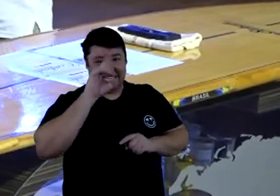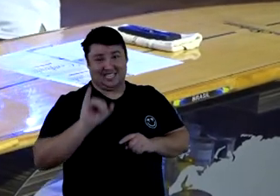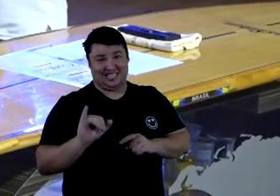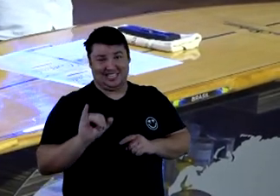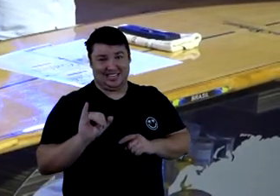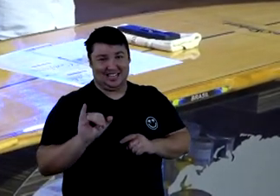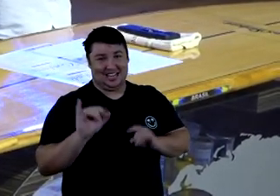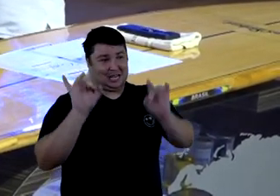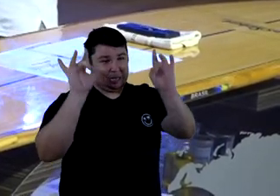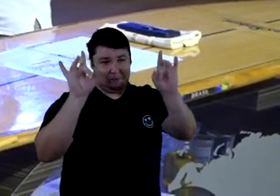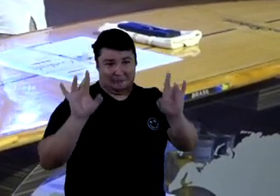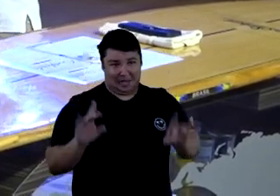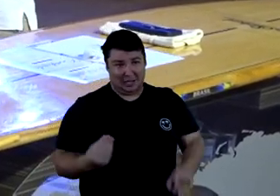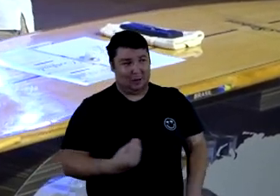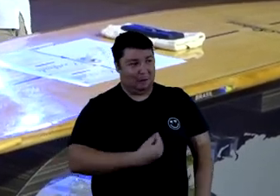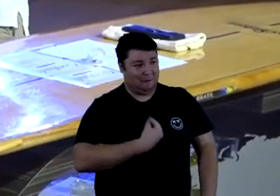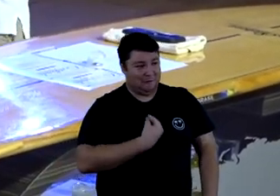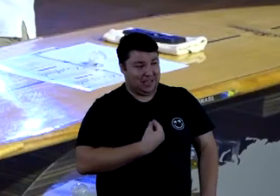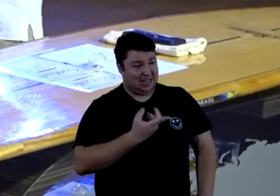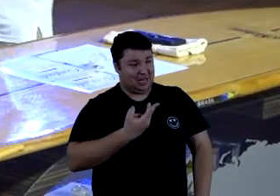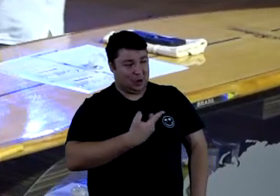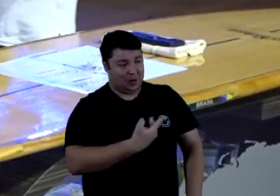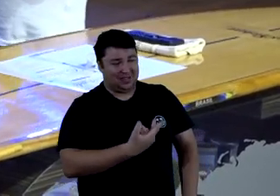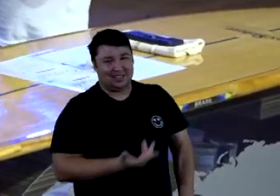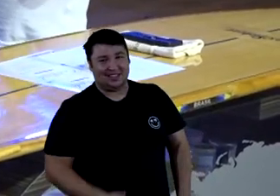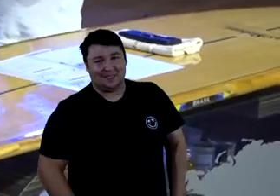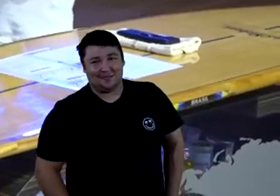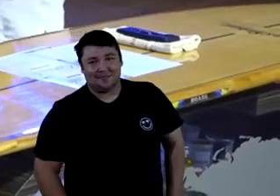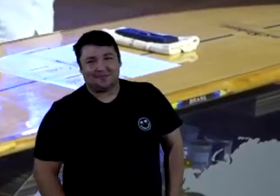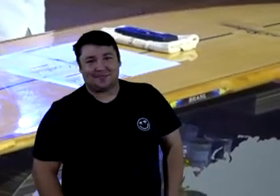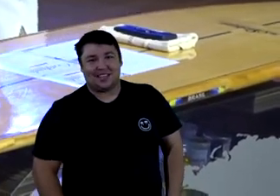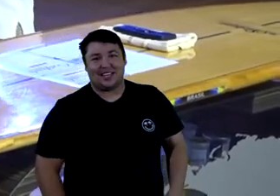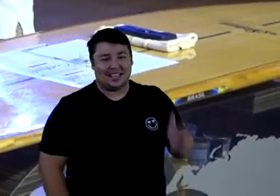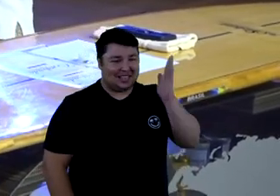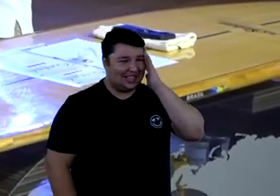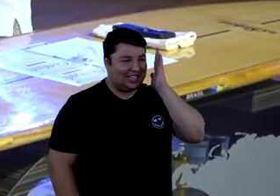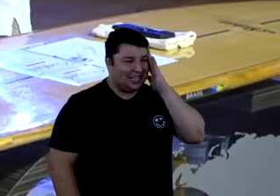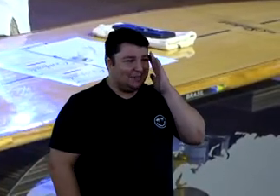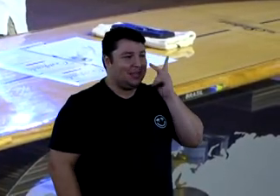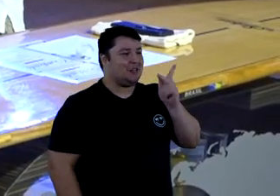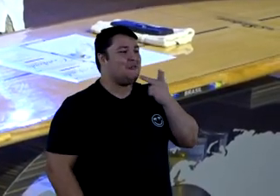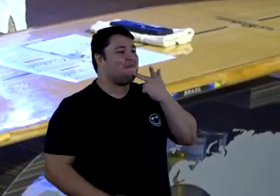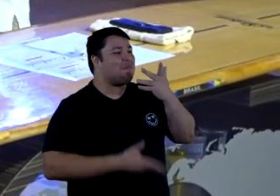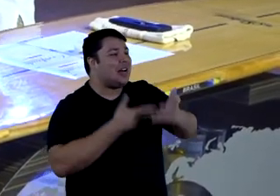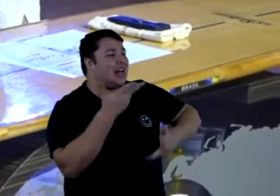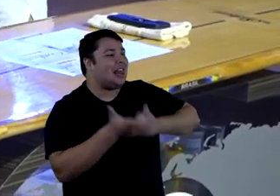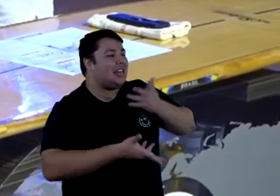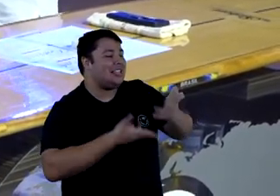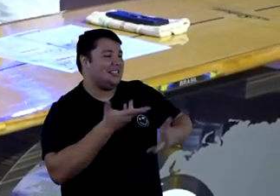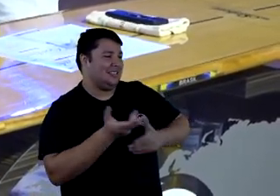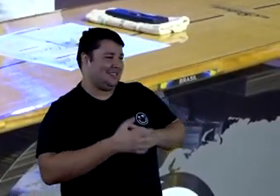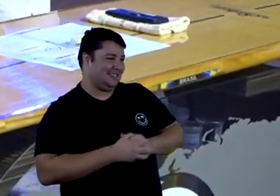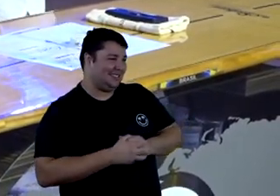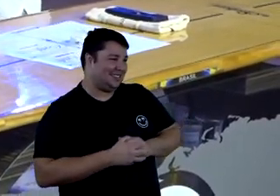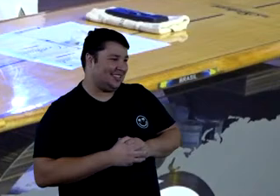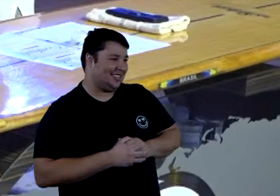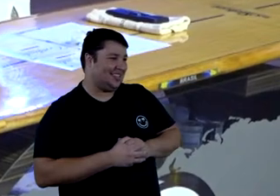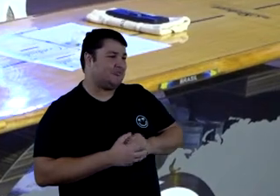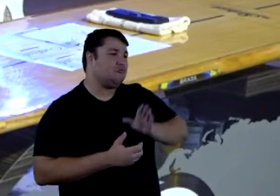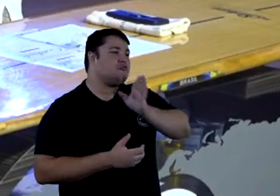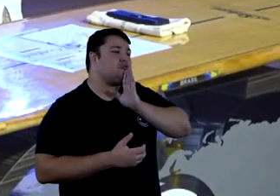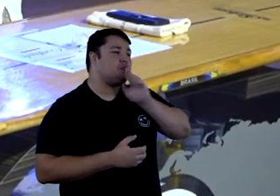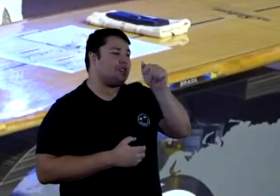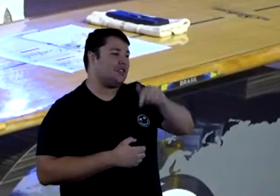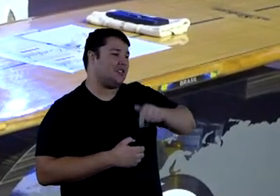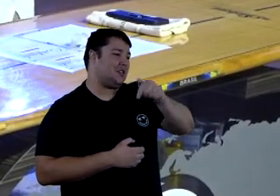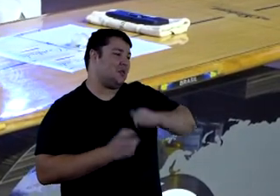momento especial de nossas vidas. E complementando as suas sábias palavras, acho que aqui nós conhecemos